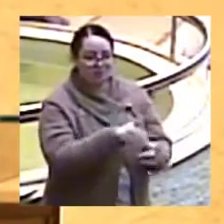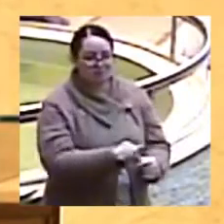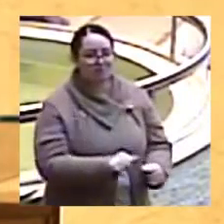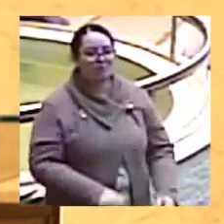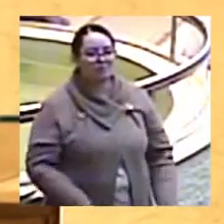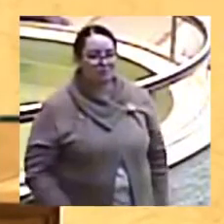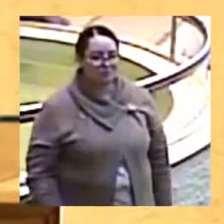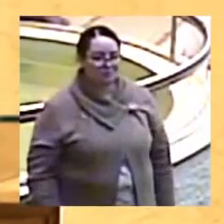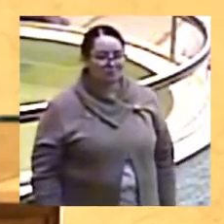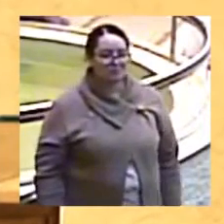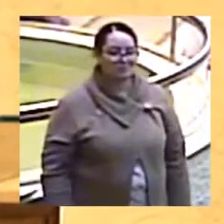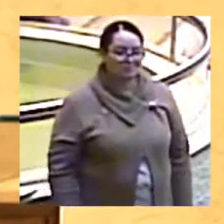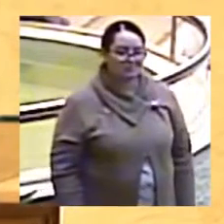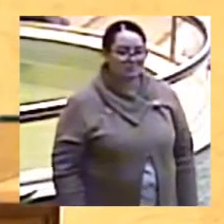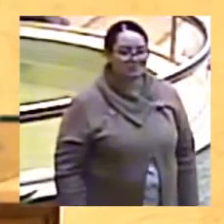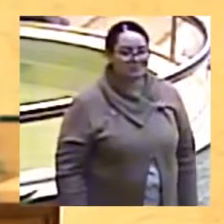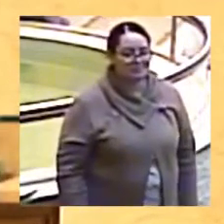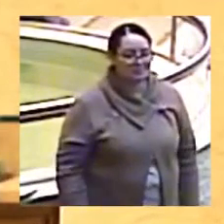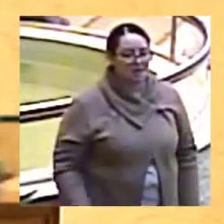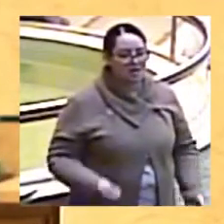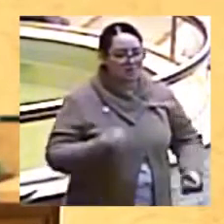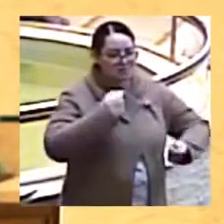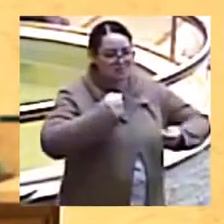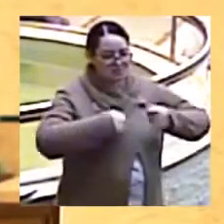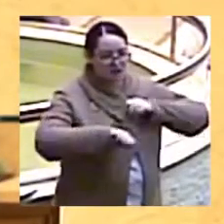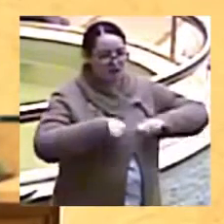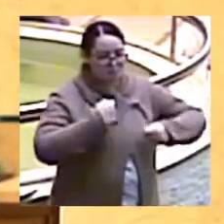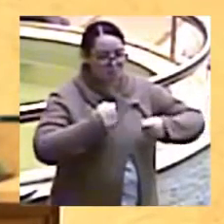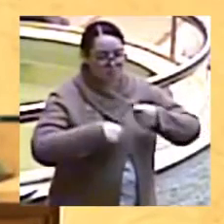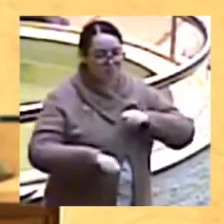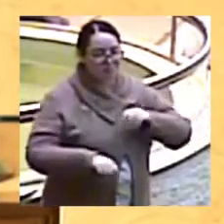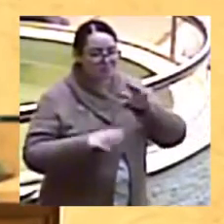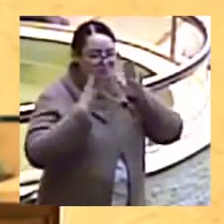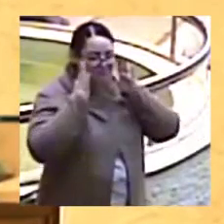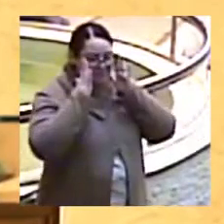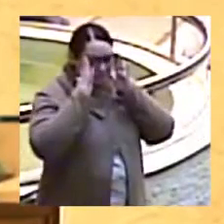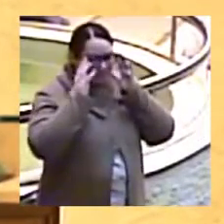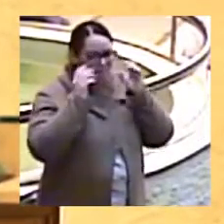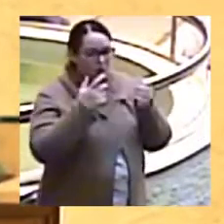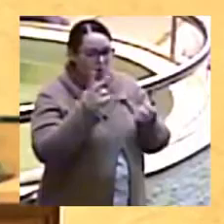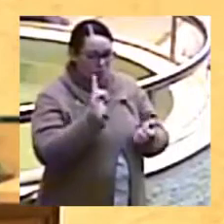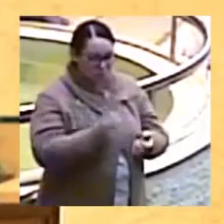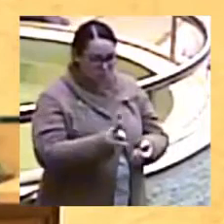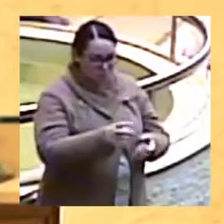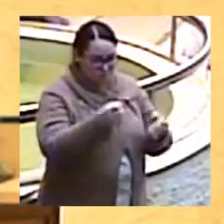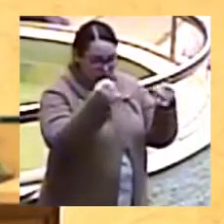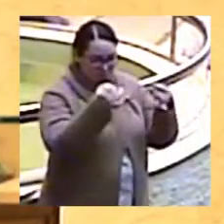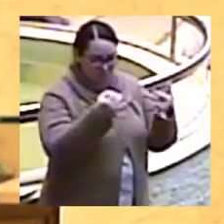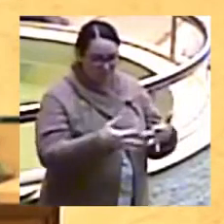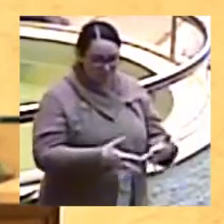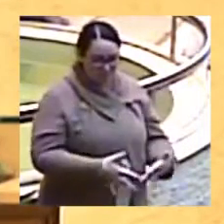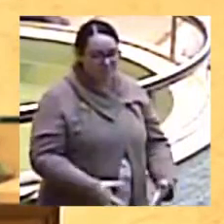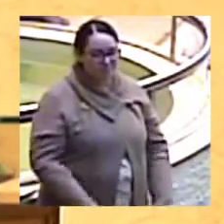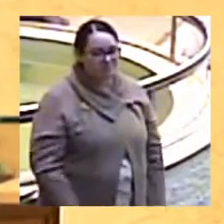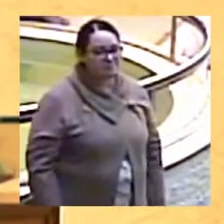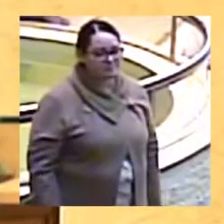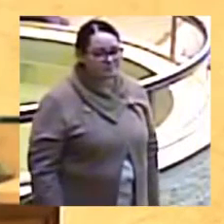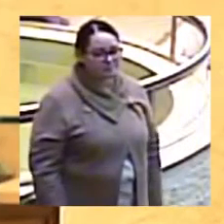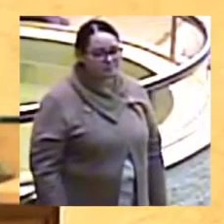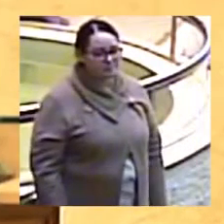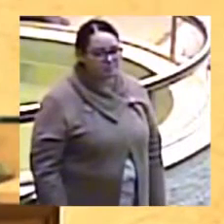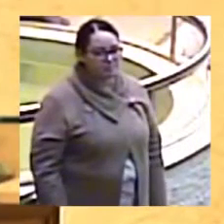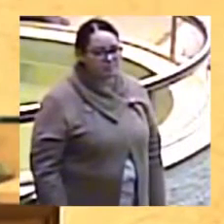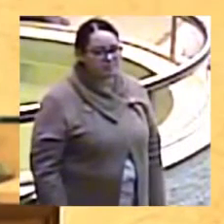e o texto bíblico, o salmista, nos dá agora, uma nova tese, a nova tese, do